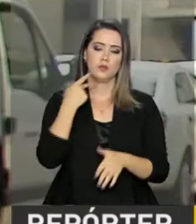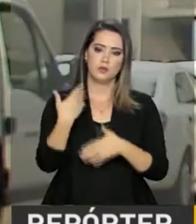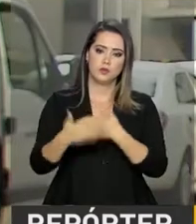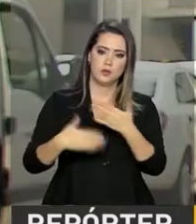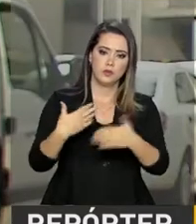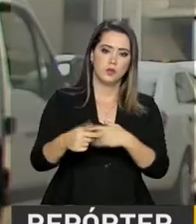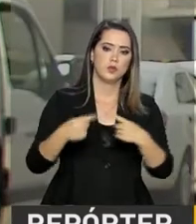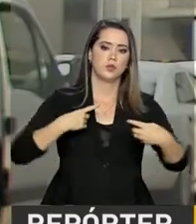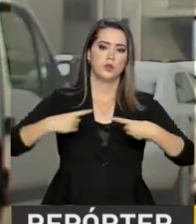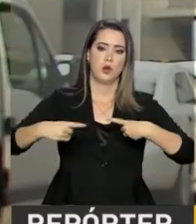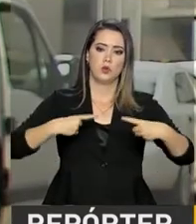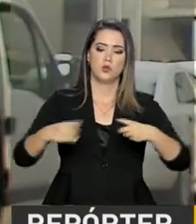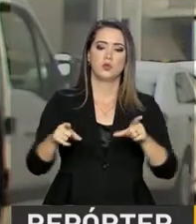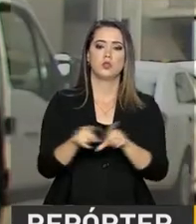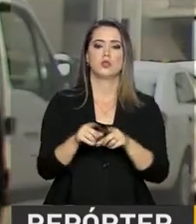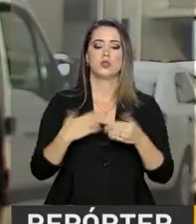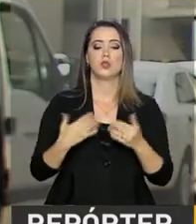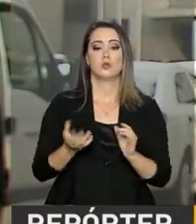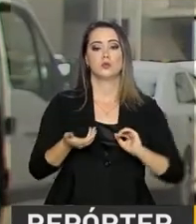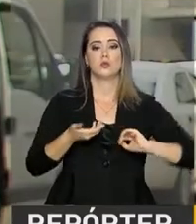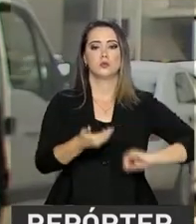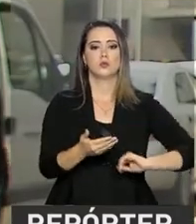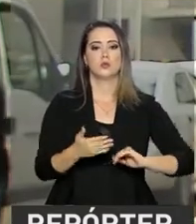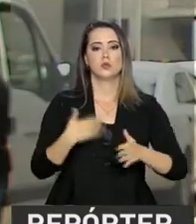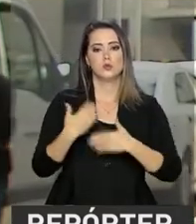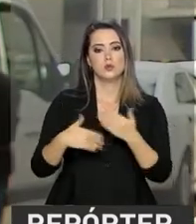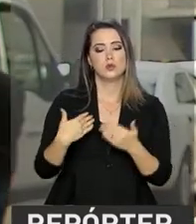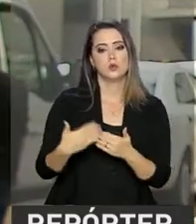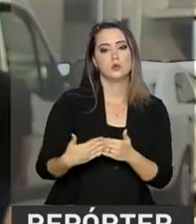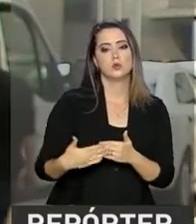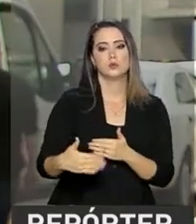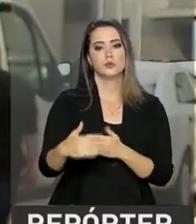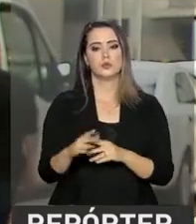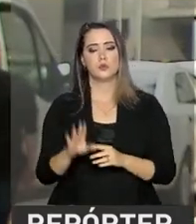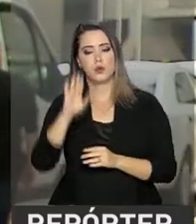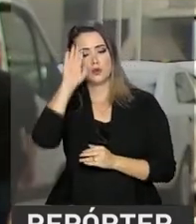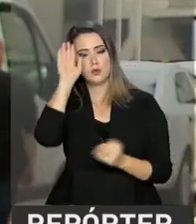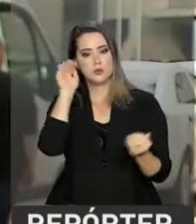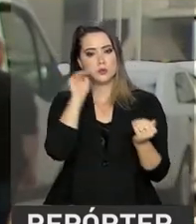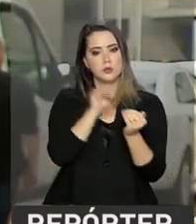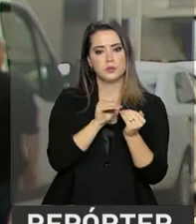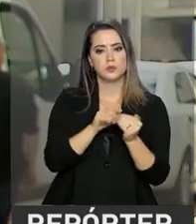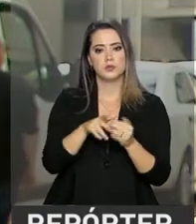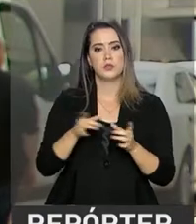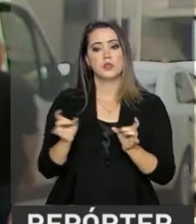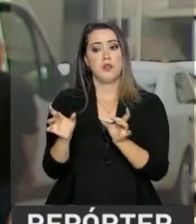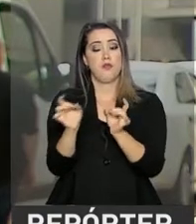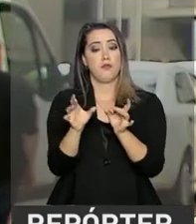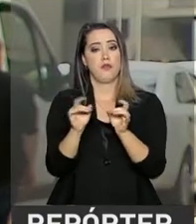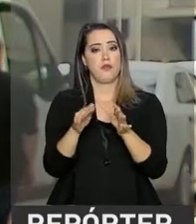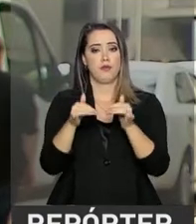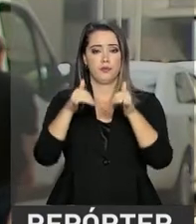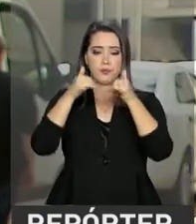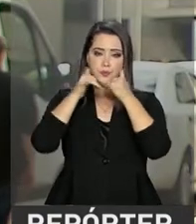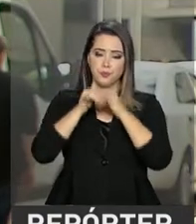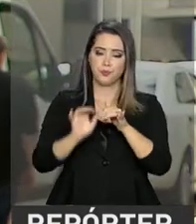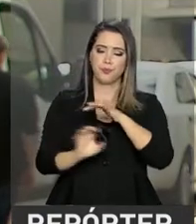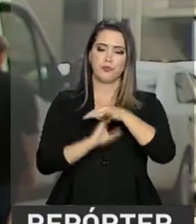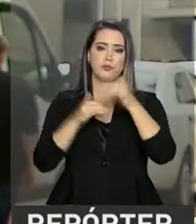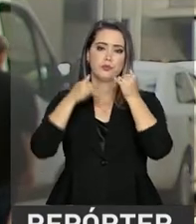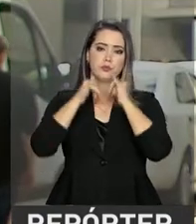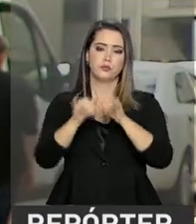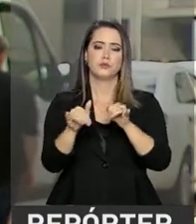nacional para que a agenda de reformas prossiga entre as prioridades estão a privatização da eletrobrás e